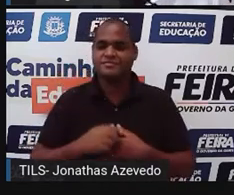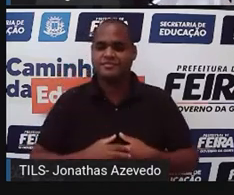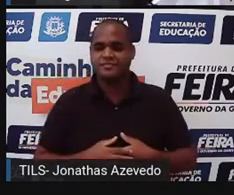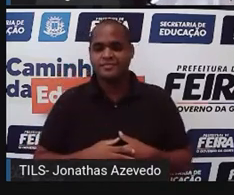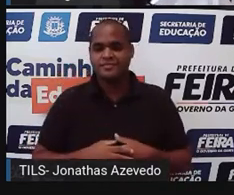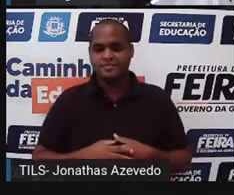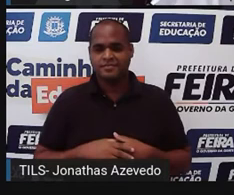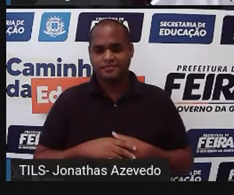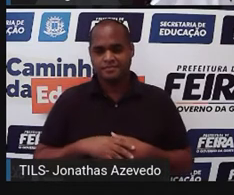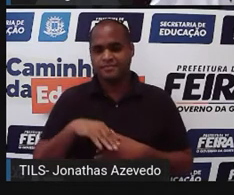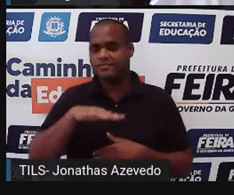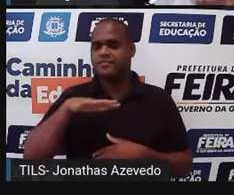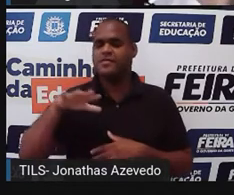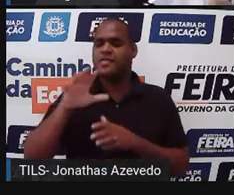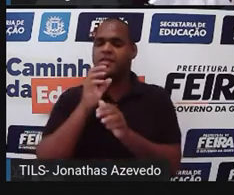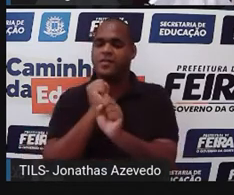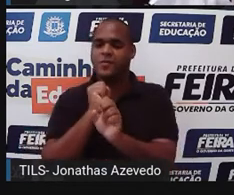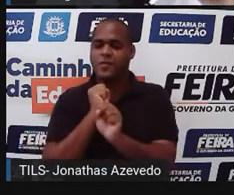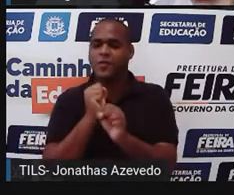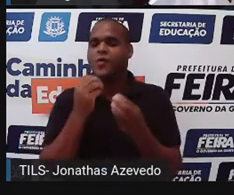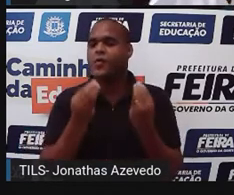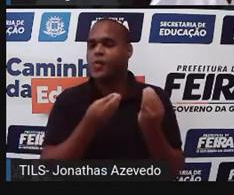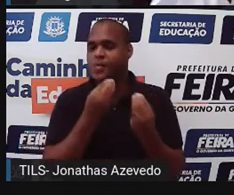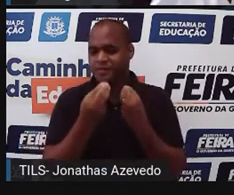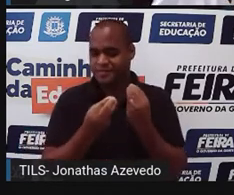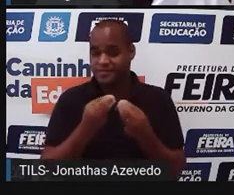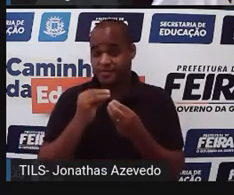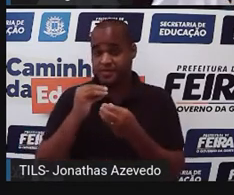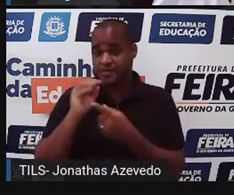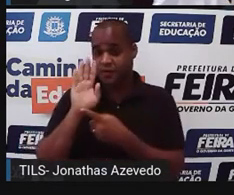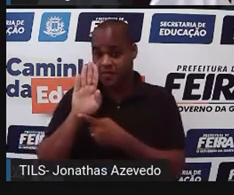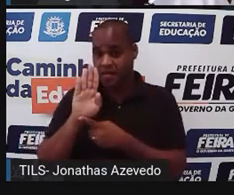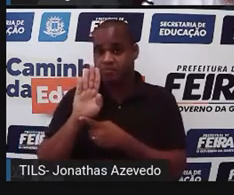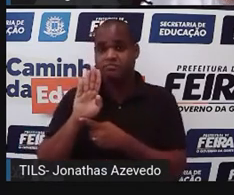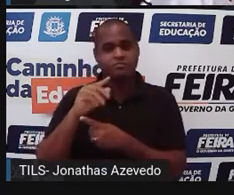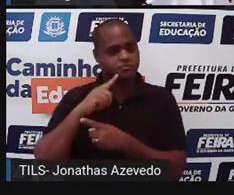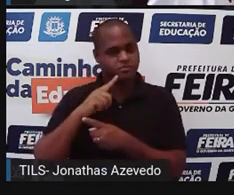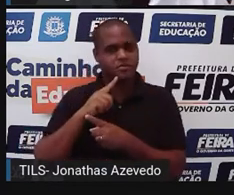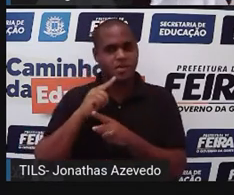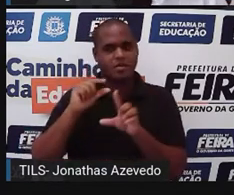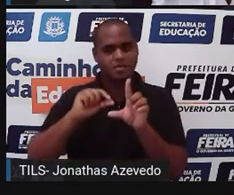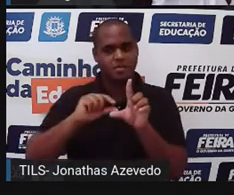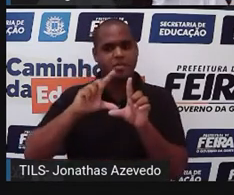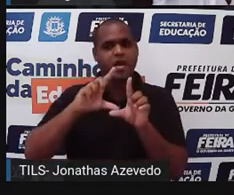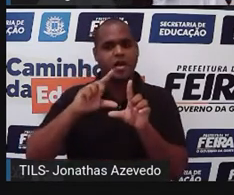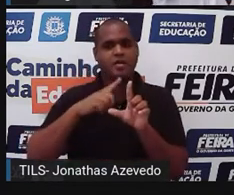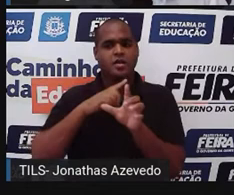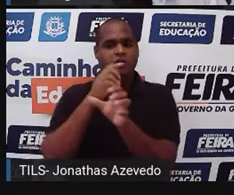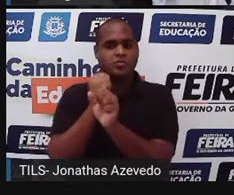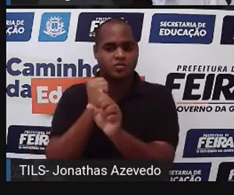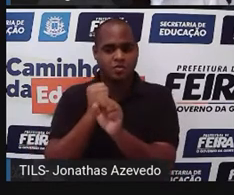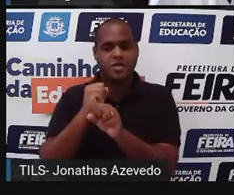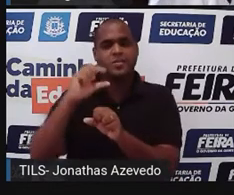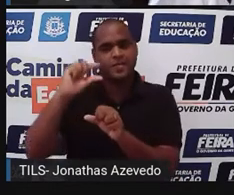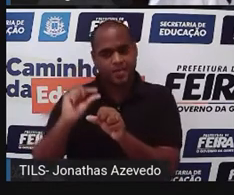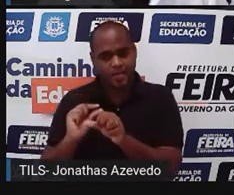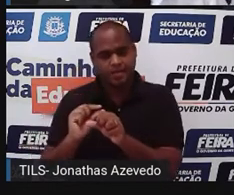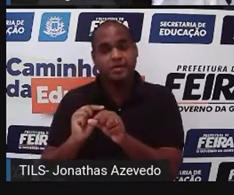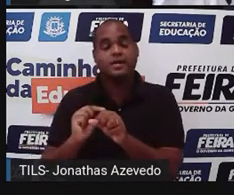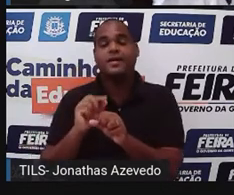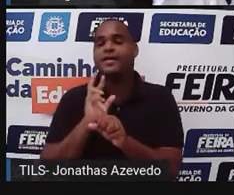como é que tá o pula ela sempre pega a base maior do trapézio soma com a base menor